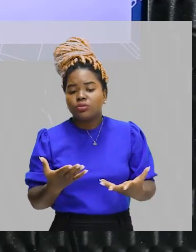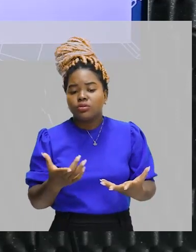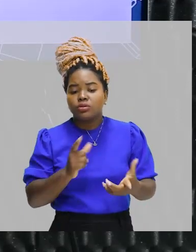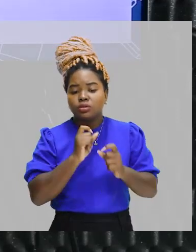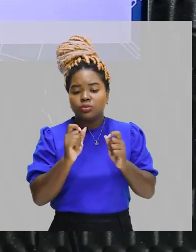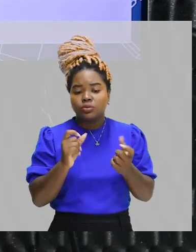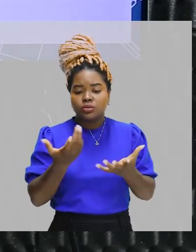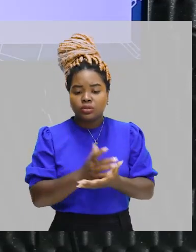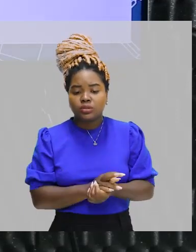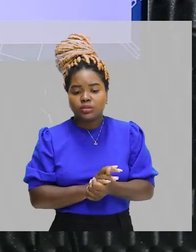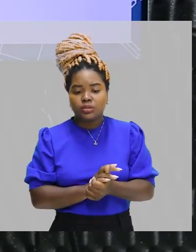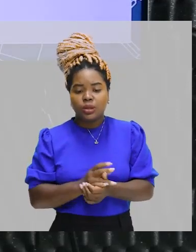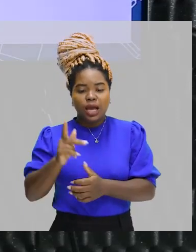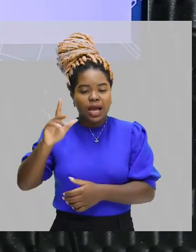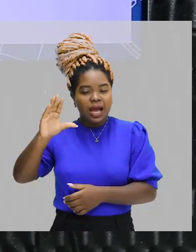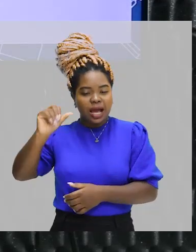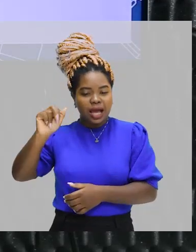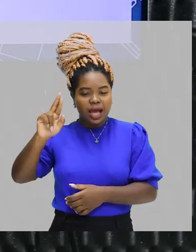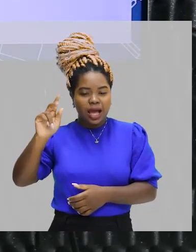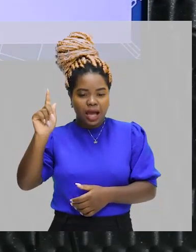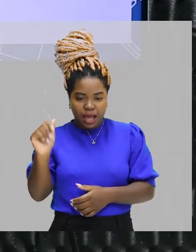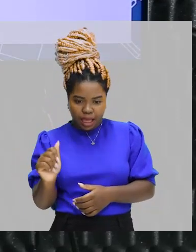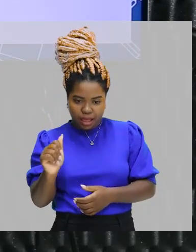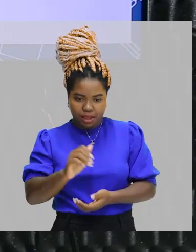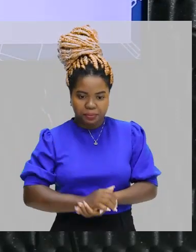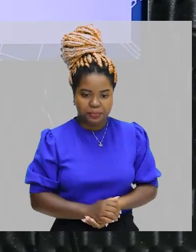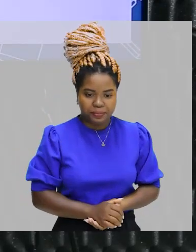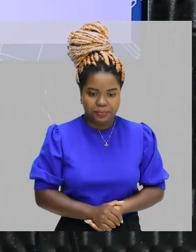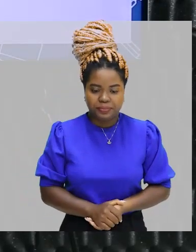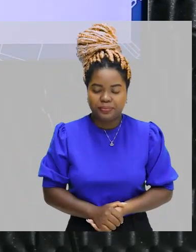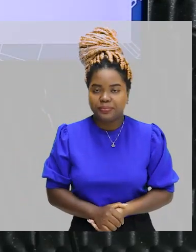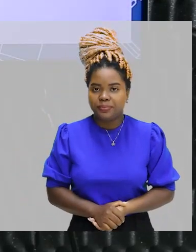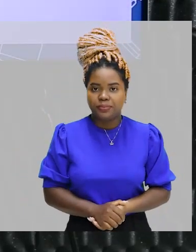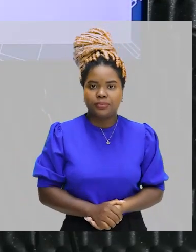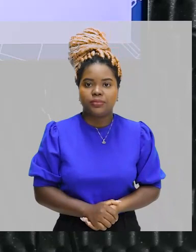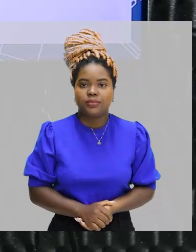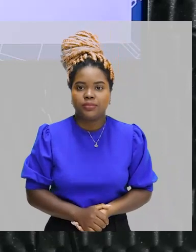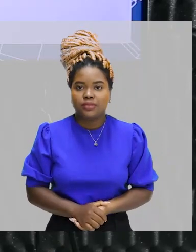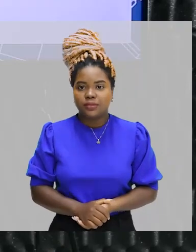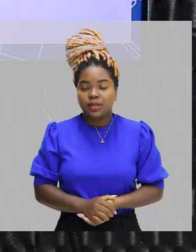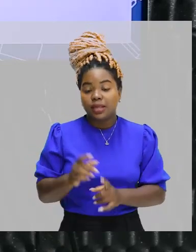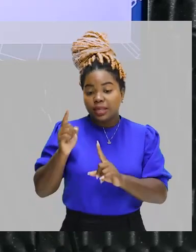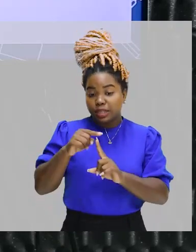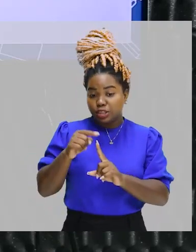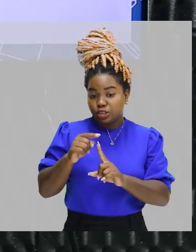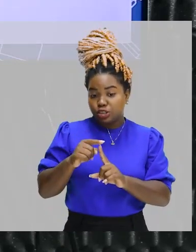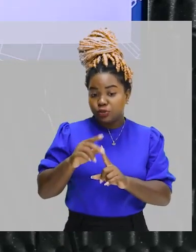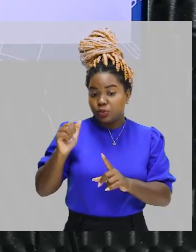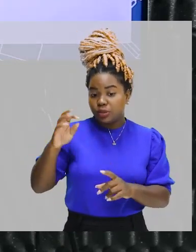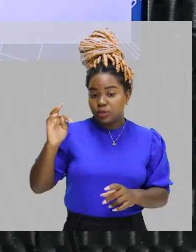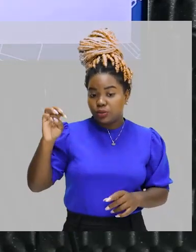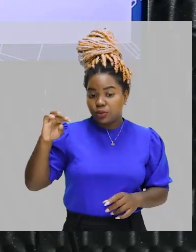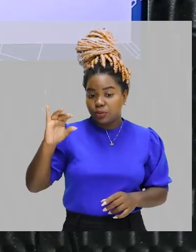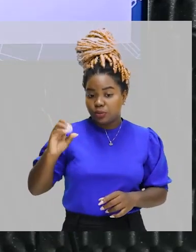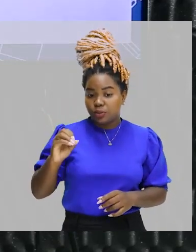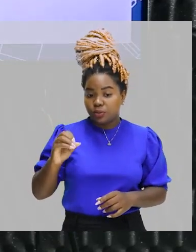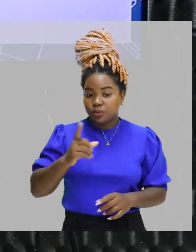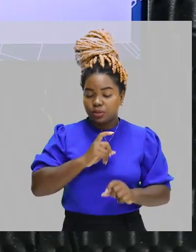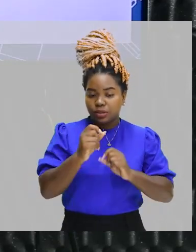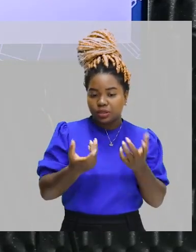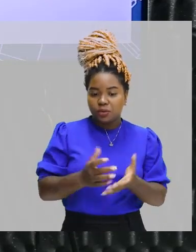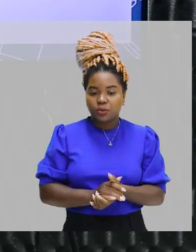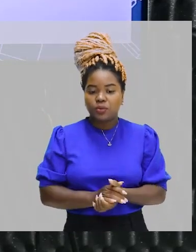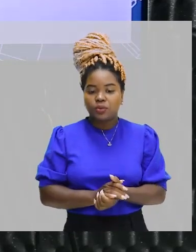aquela ideia de cargas elétricas, certo? Esse modelo atômico, ok? É aquele modelo atômico que é chamado de pudim